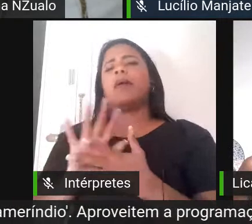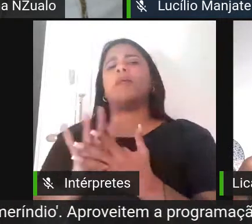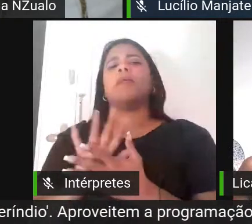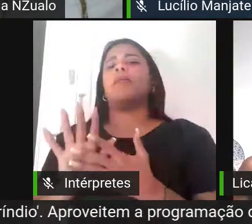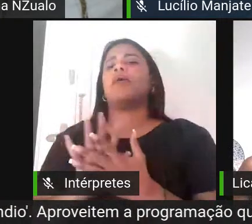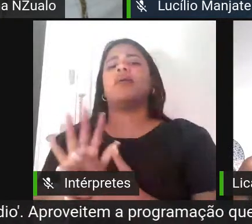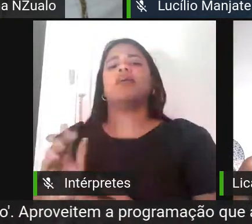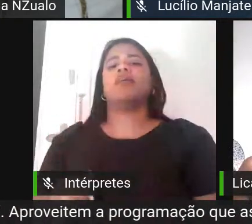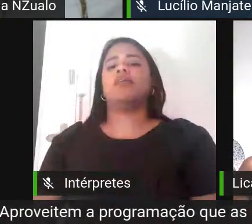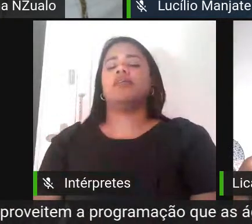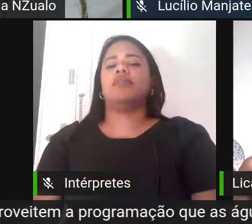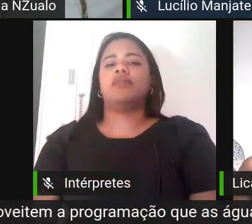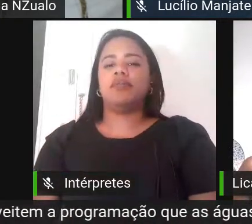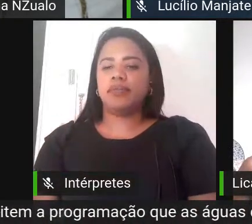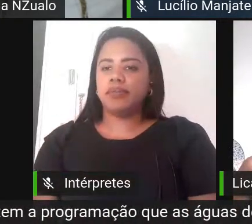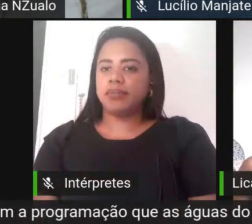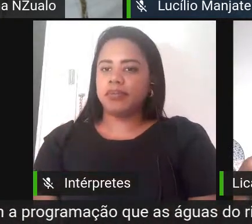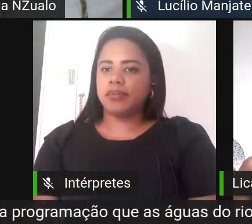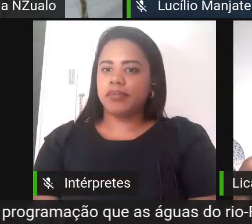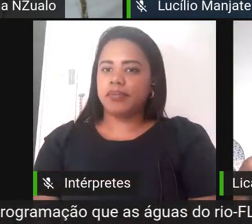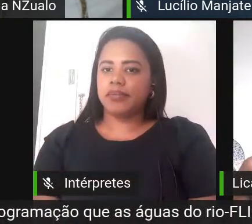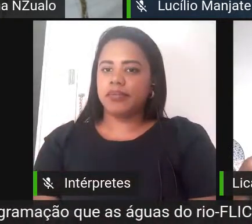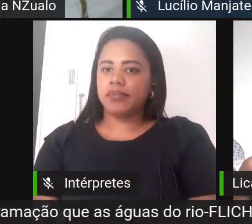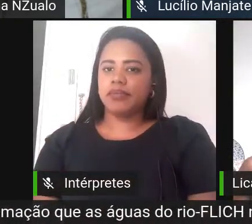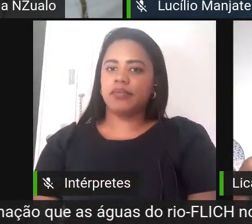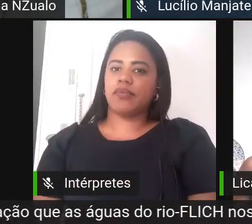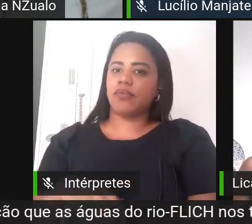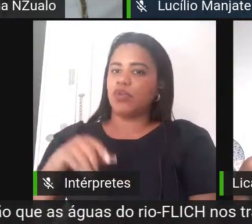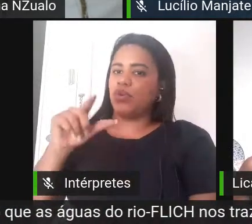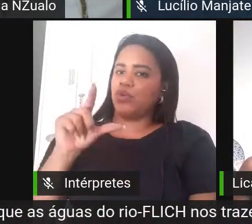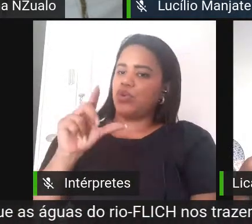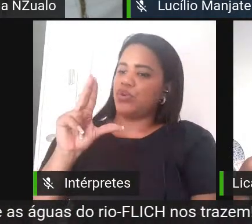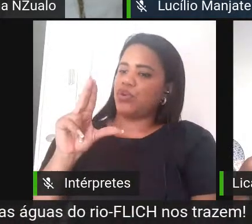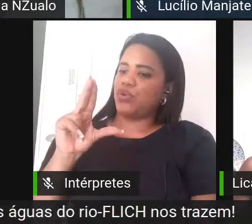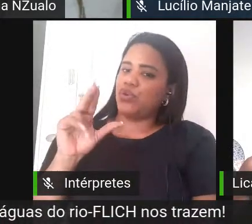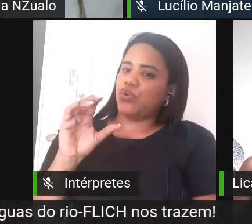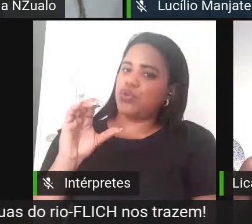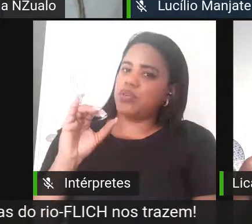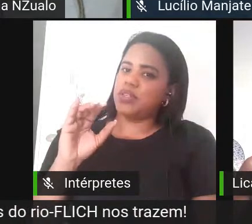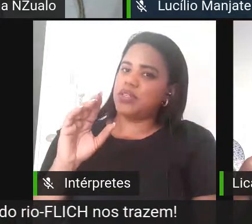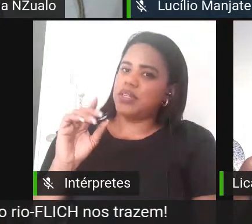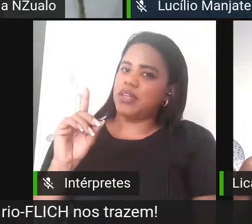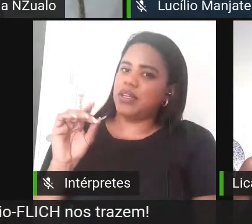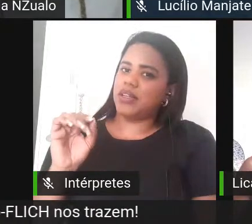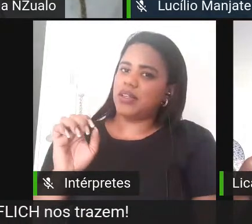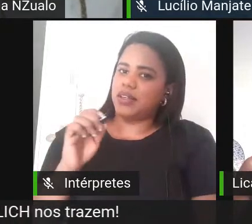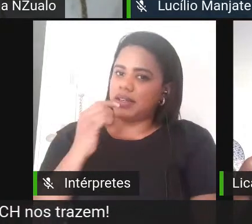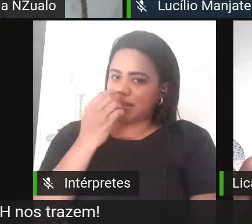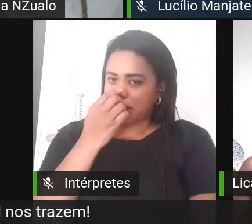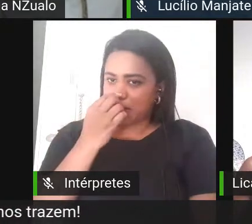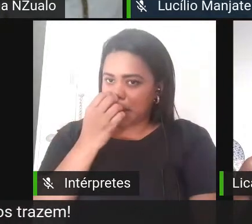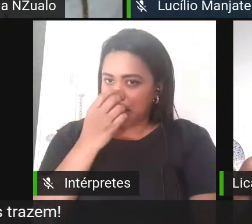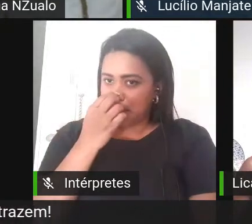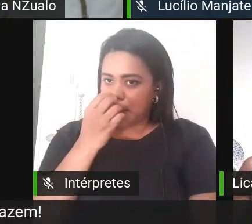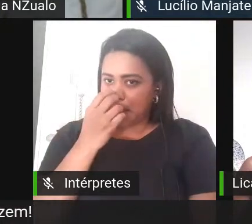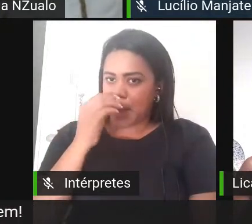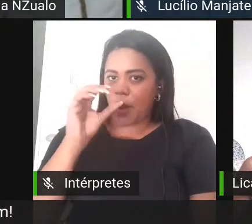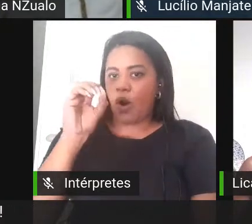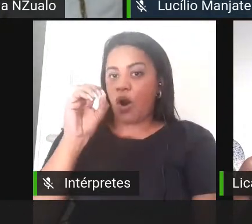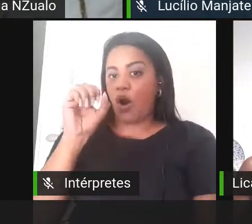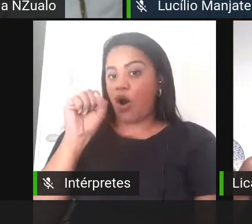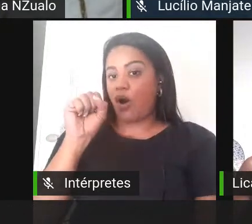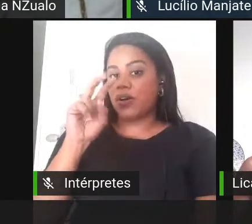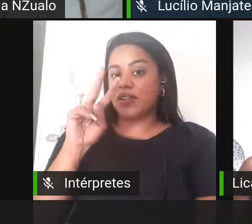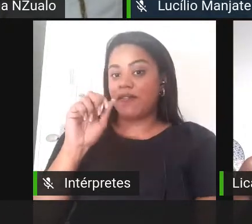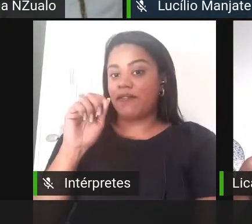também sugiro o Lucílio, sugiro a Eliana, sugiro o Osvaldo, sugiro a Lica,